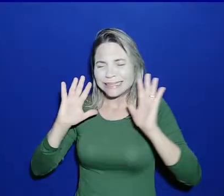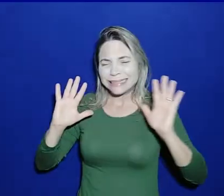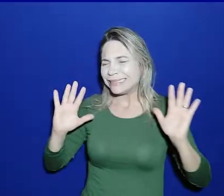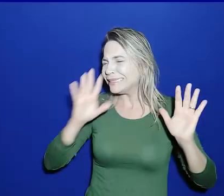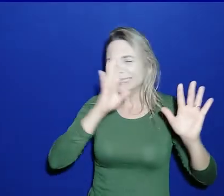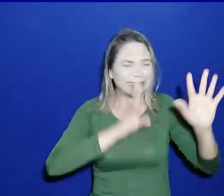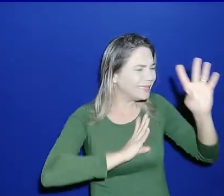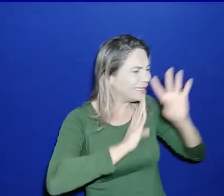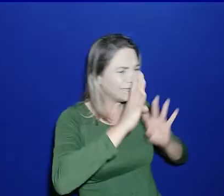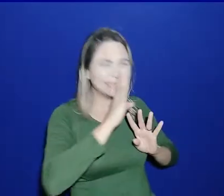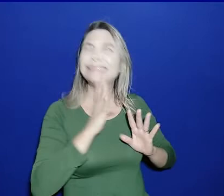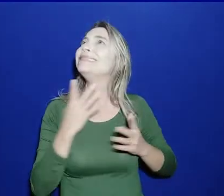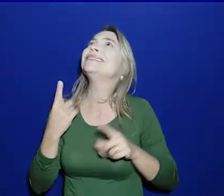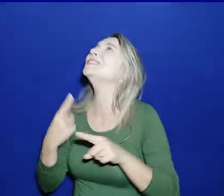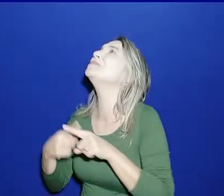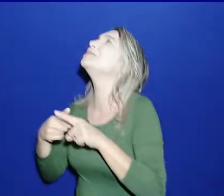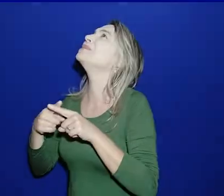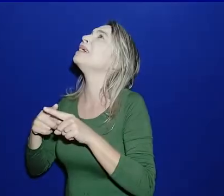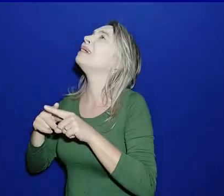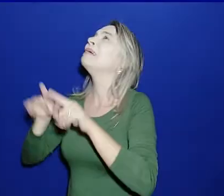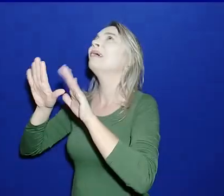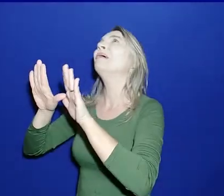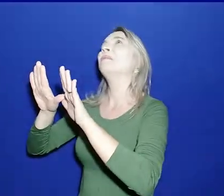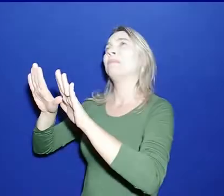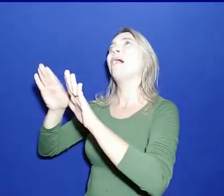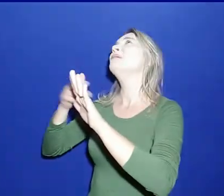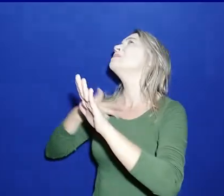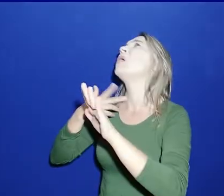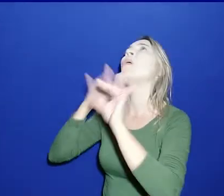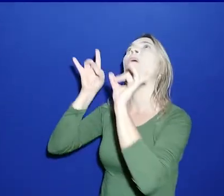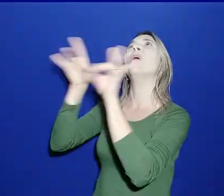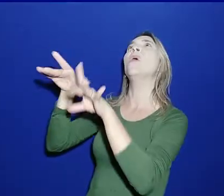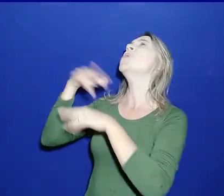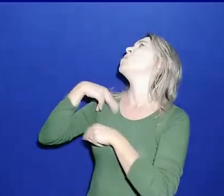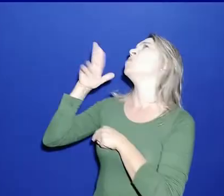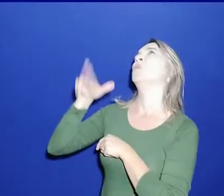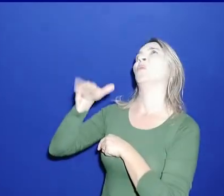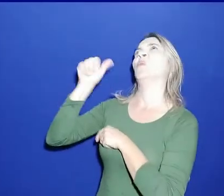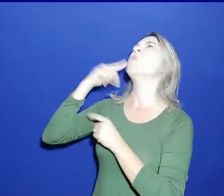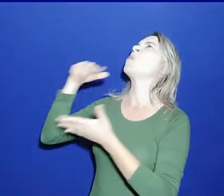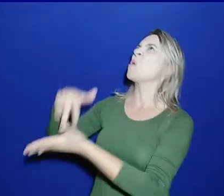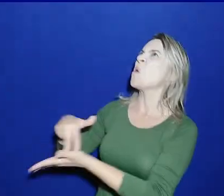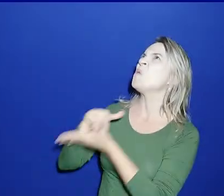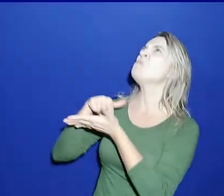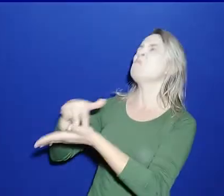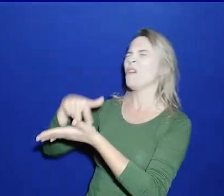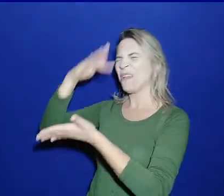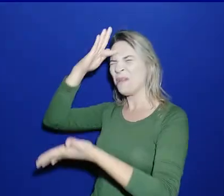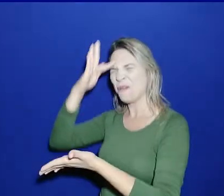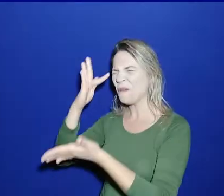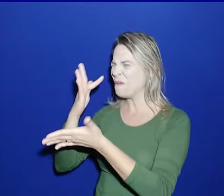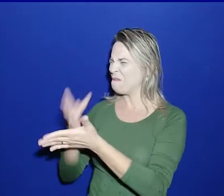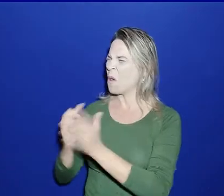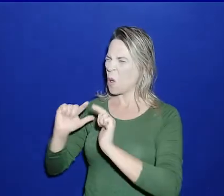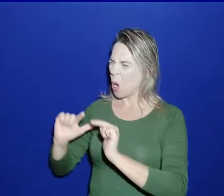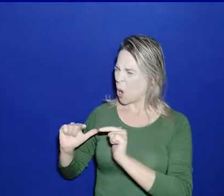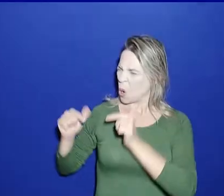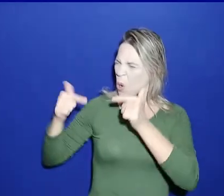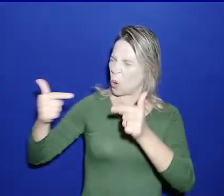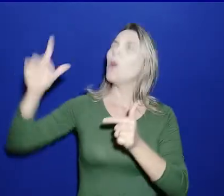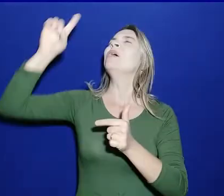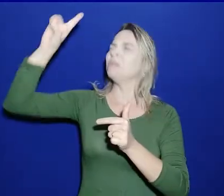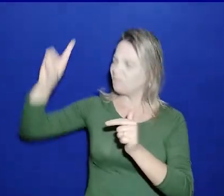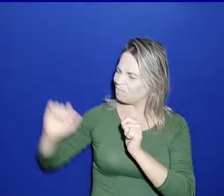a mim, um mistério do existir. Bendito, ó